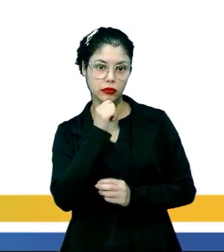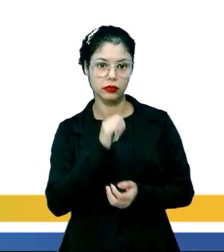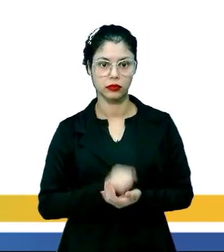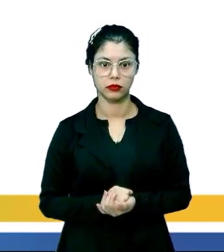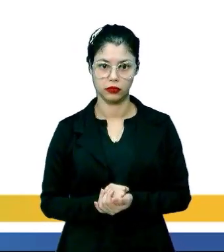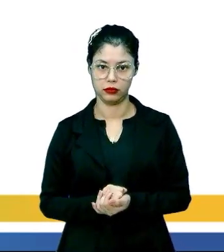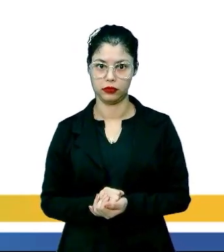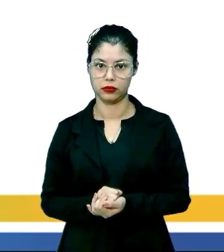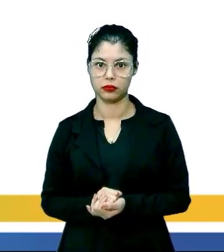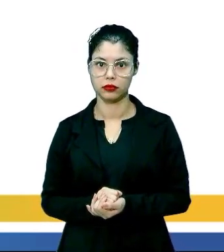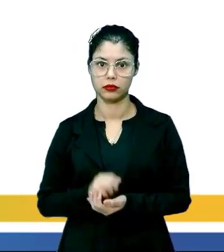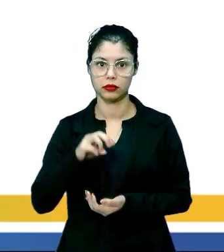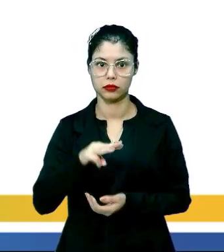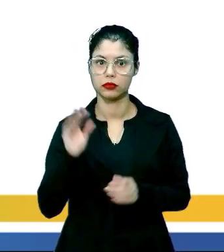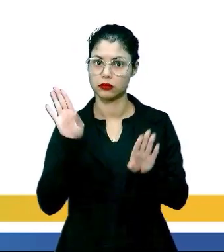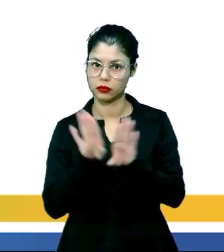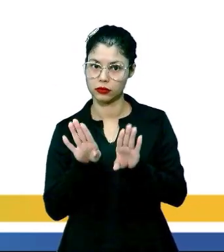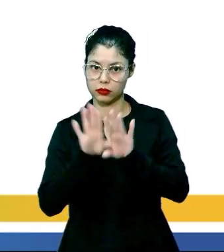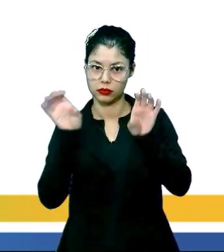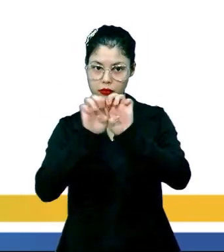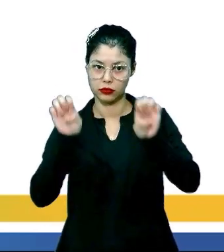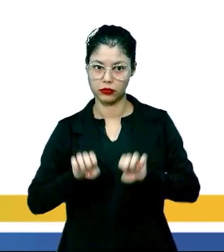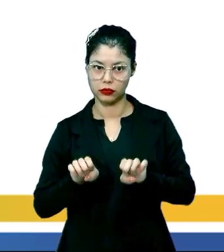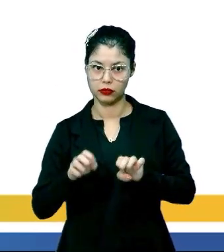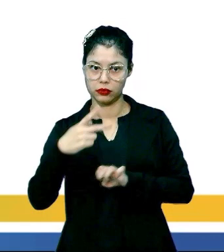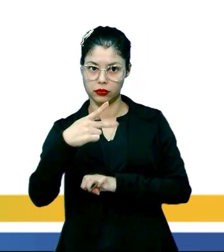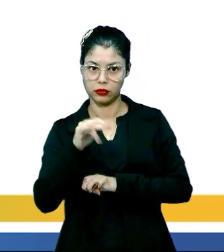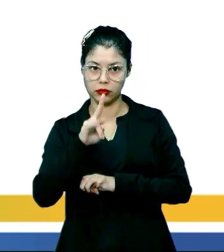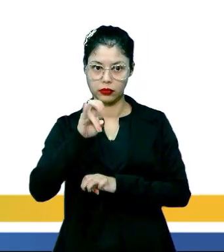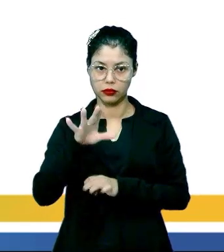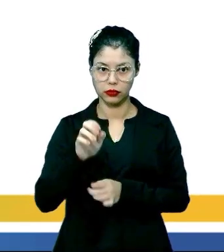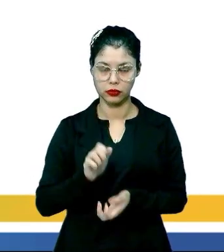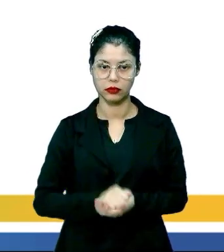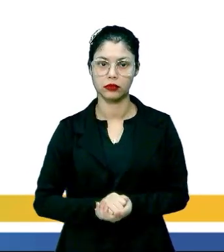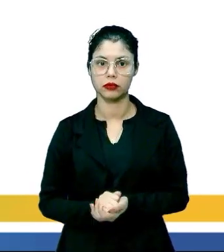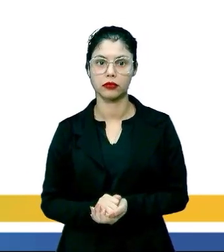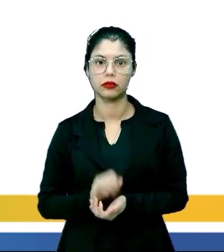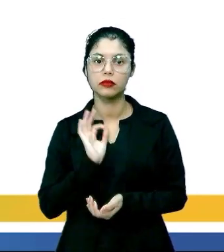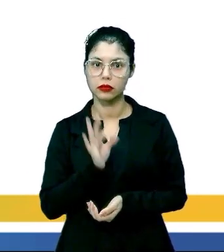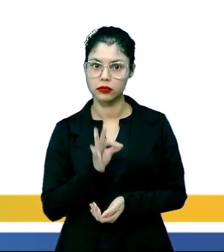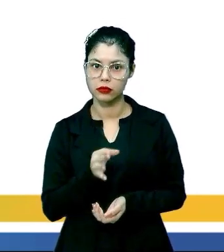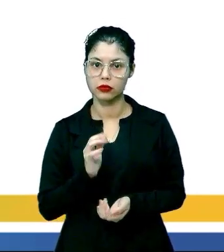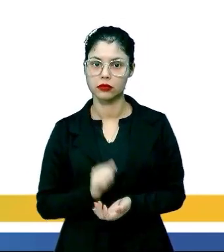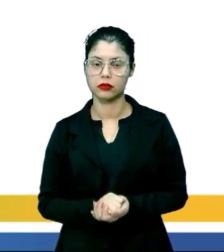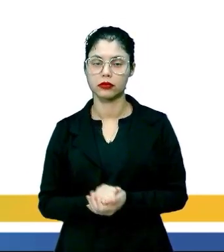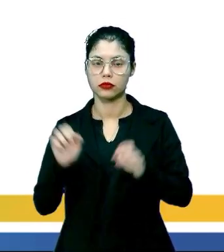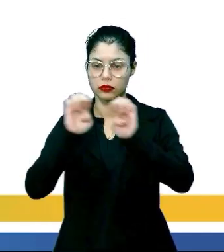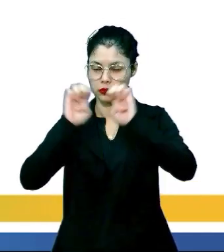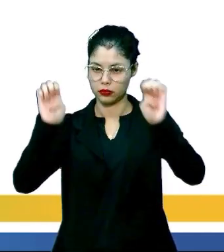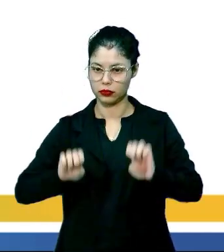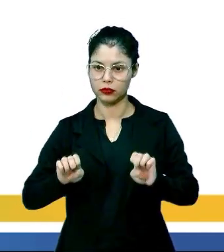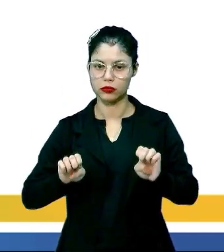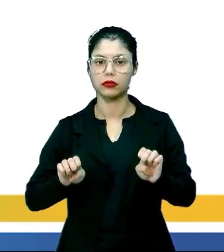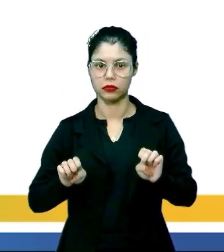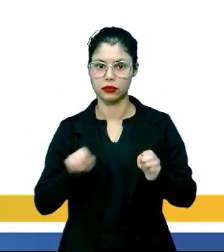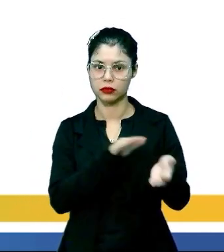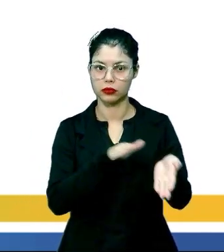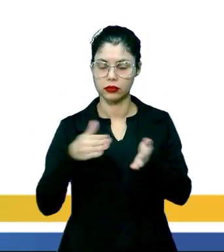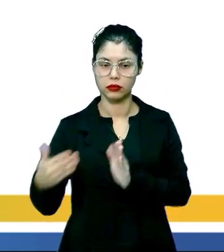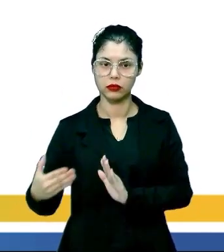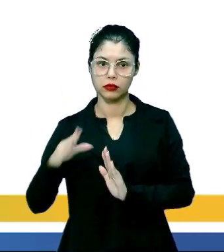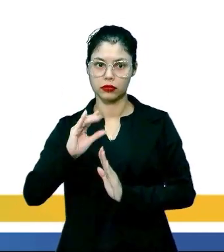Logo na medula renal, temos uma estrutura chamada de pirâmide renal, tá certo? Pessoal, nessa estrutura, uma parte